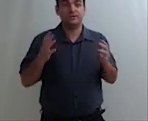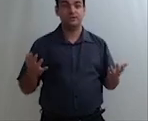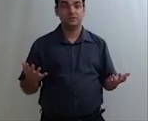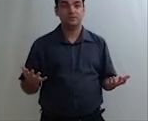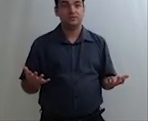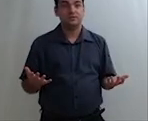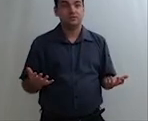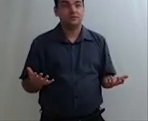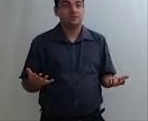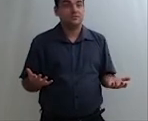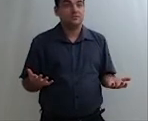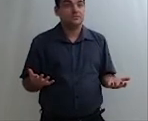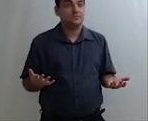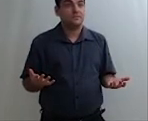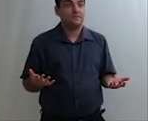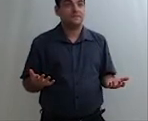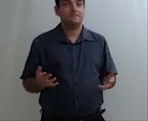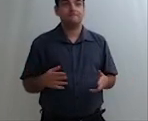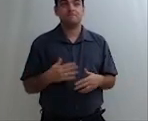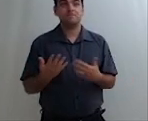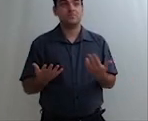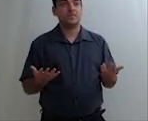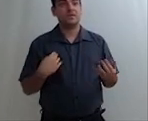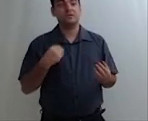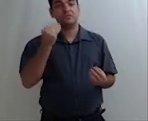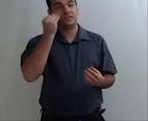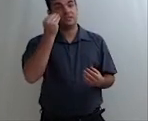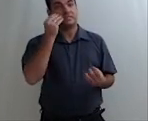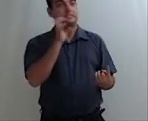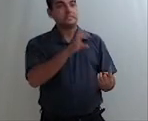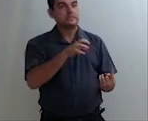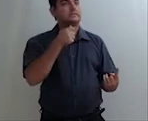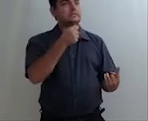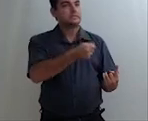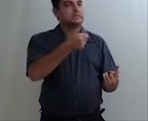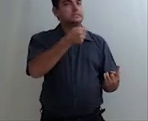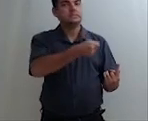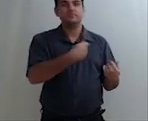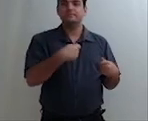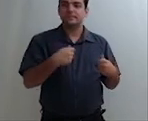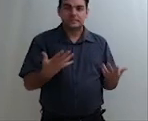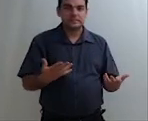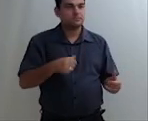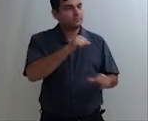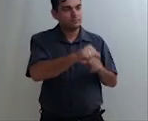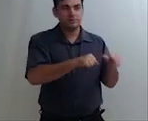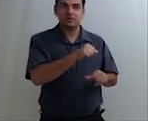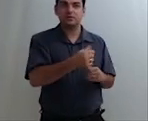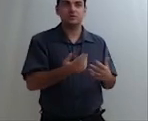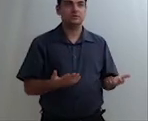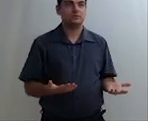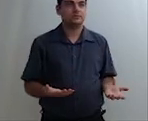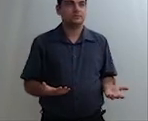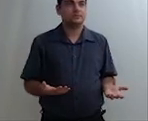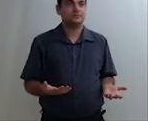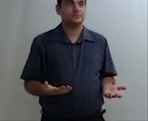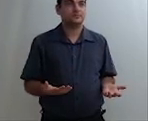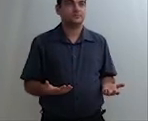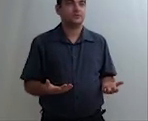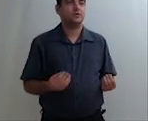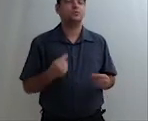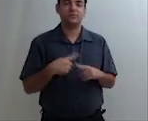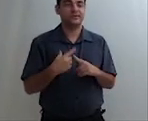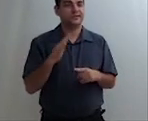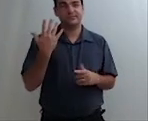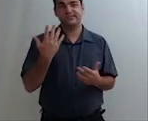aqui persistir esses excessos de prazo não é que está ocorrendo com